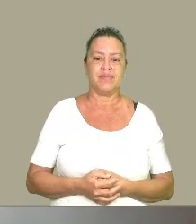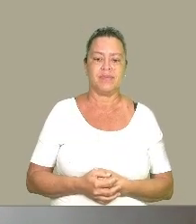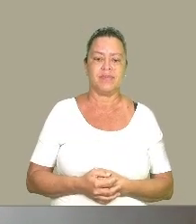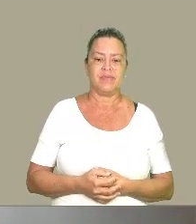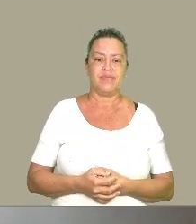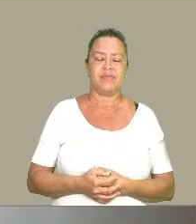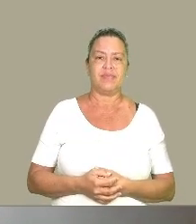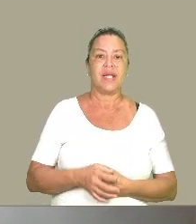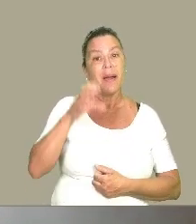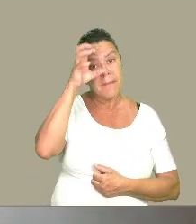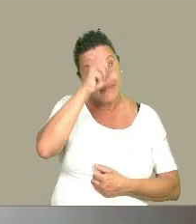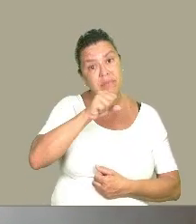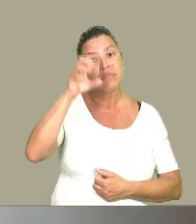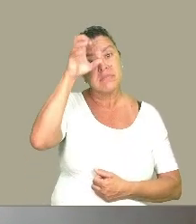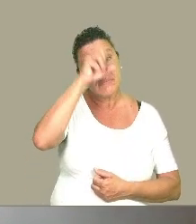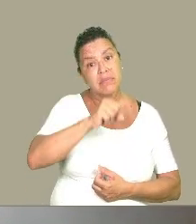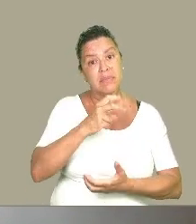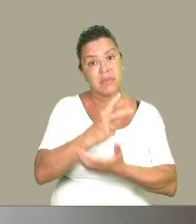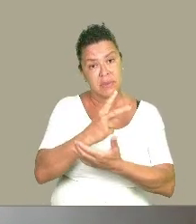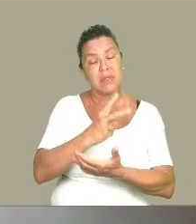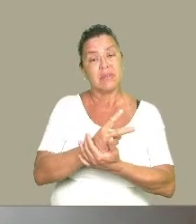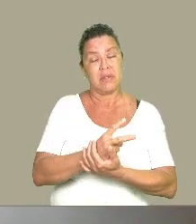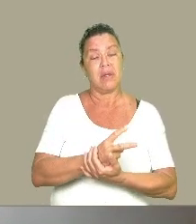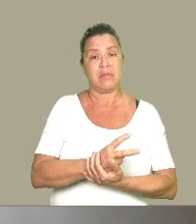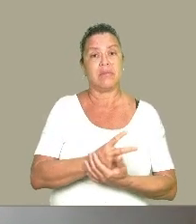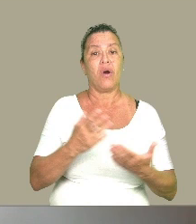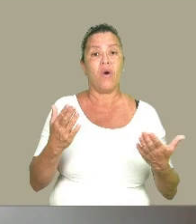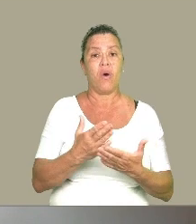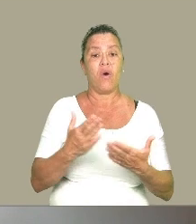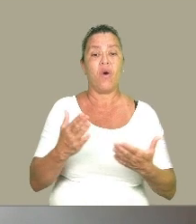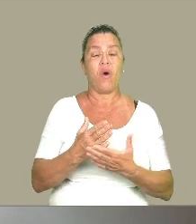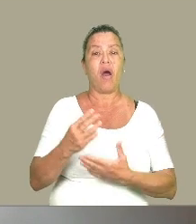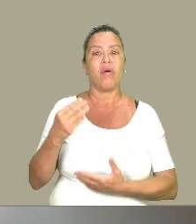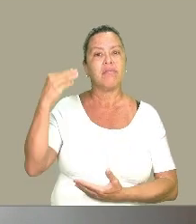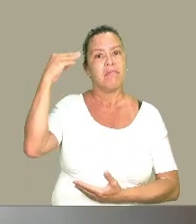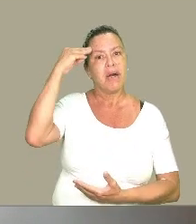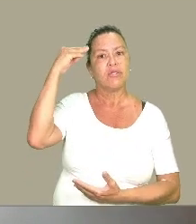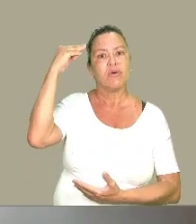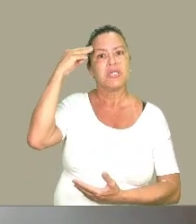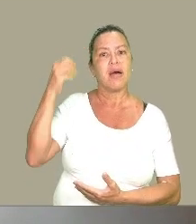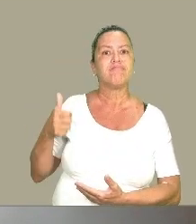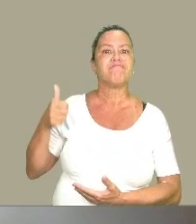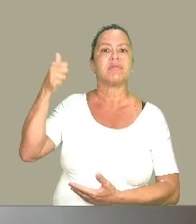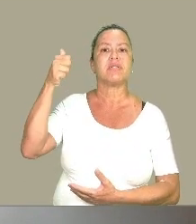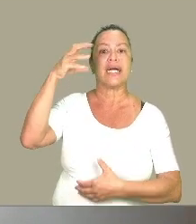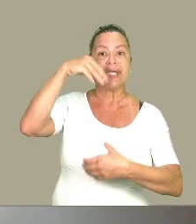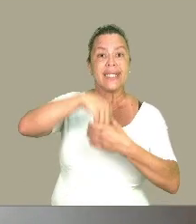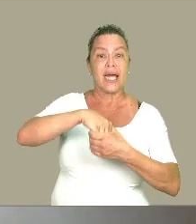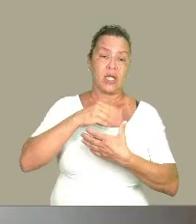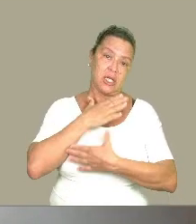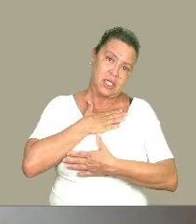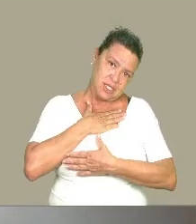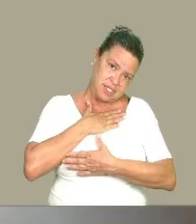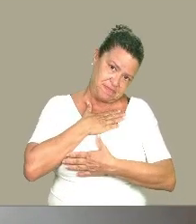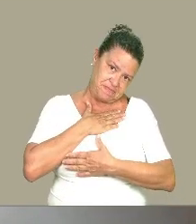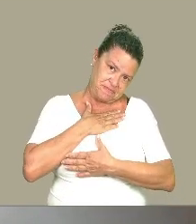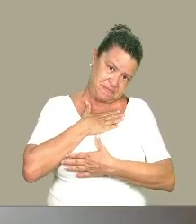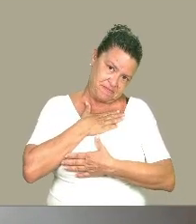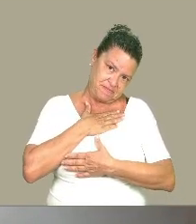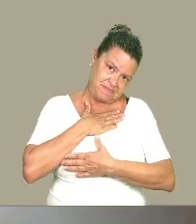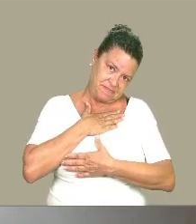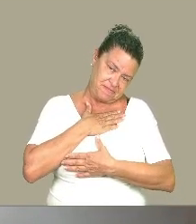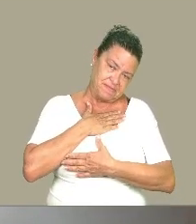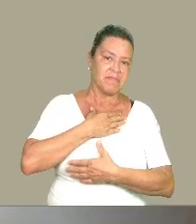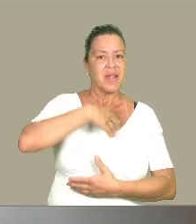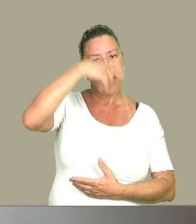colhemos os aprendizados que temos hoje, né? O amadurecimento dentro de nós. Então, temos que ter, sim, uma postura